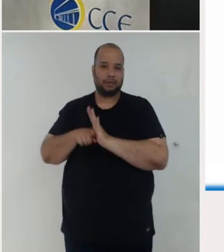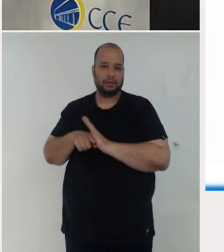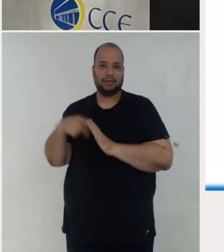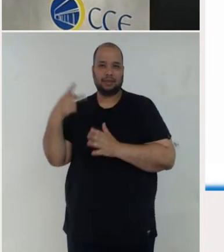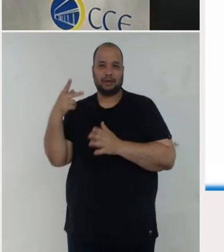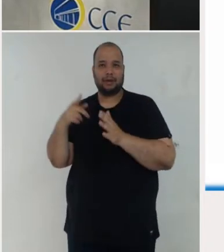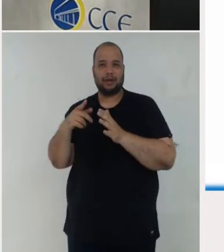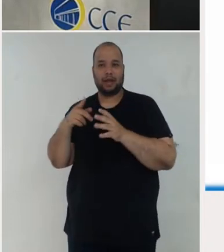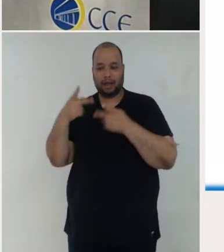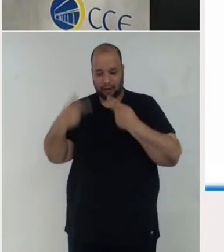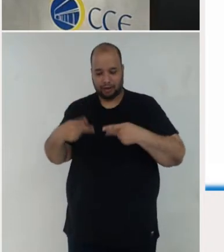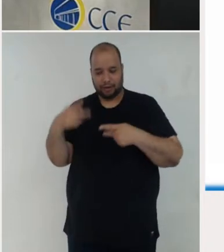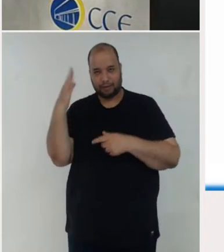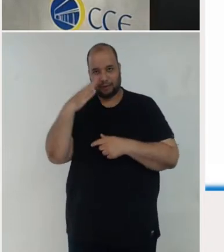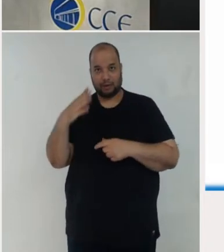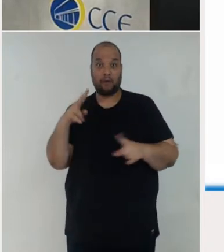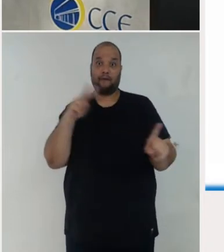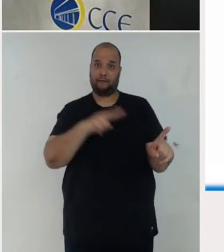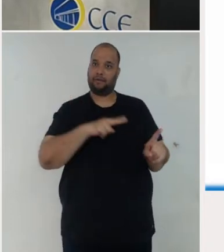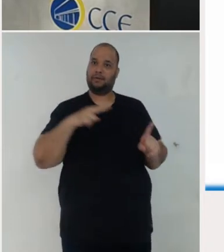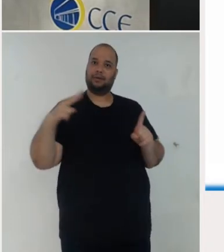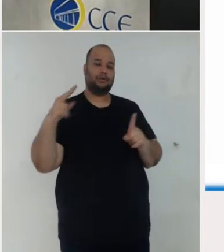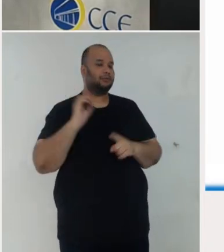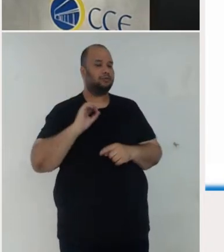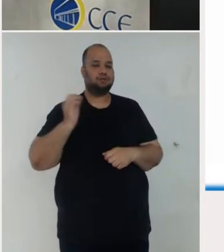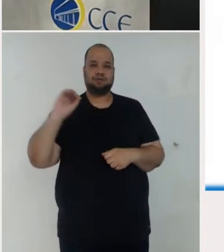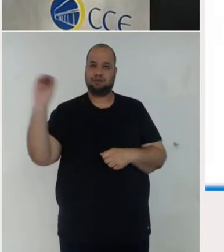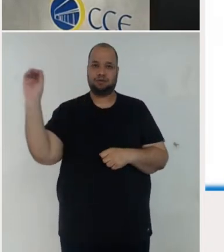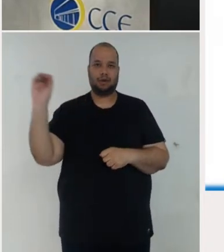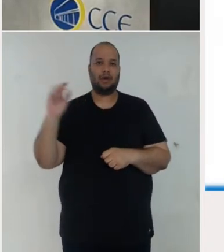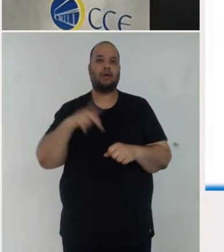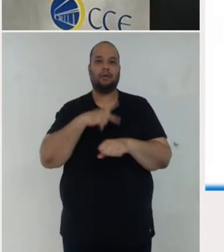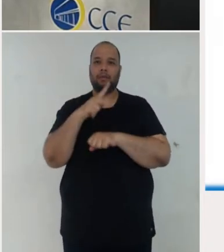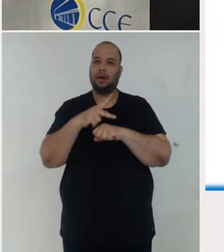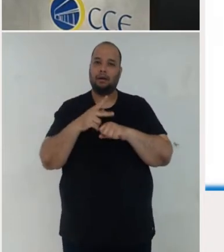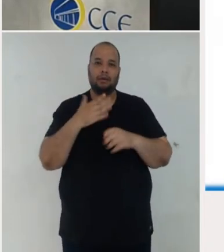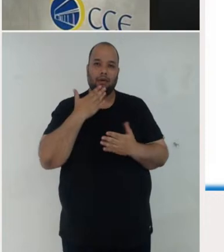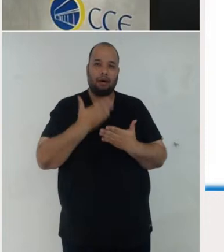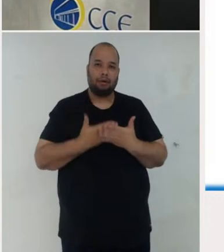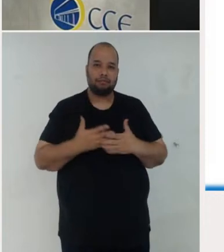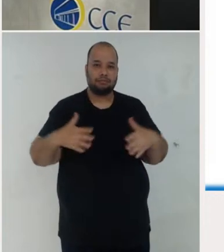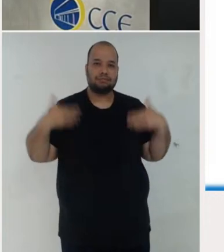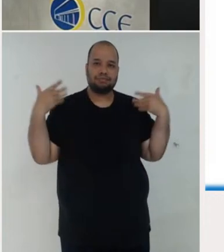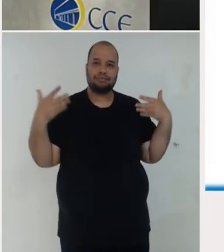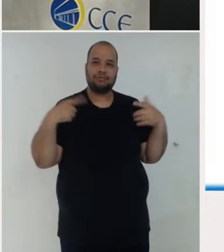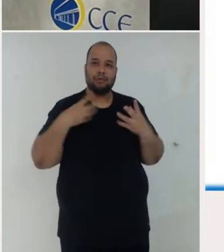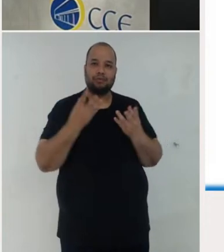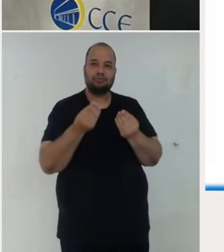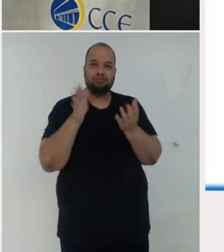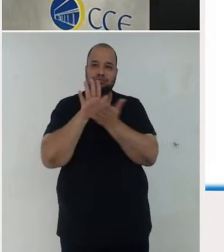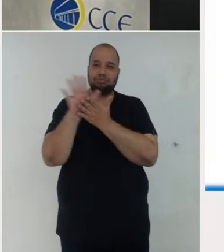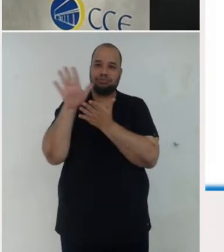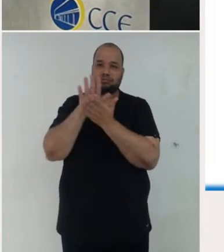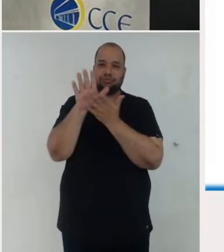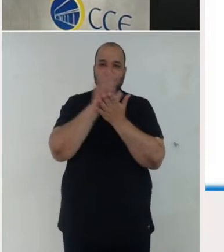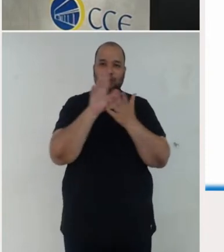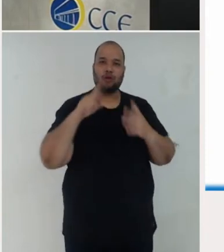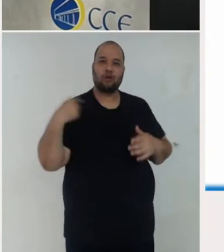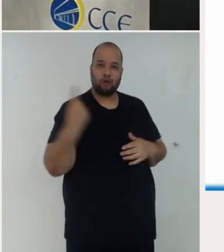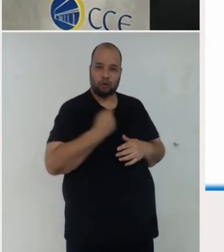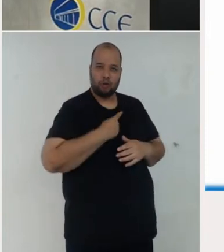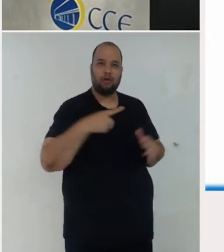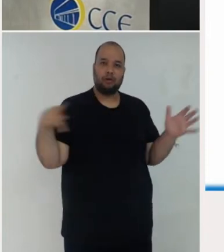é uma excelente visibilidade. E os outros países sempre se surpreendem com a quantidade de publicações que a gente